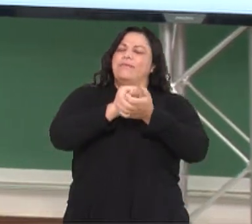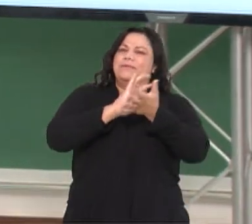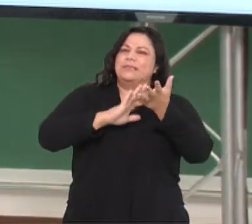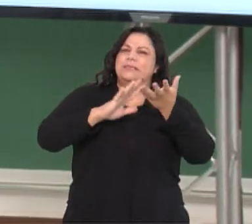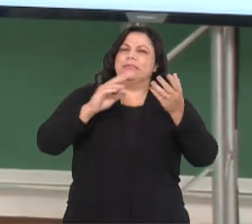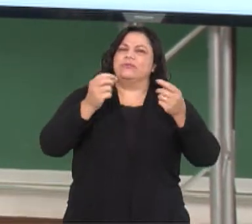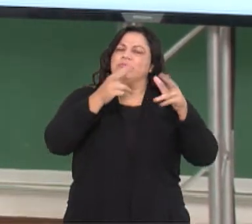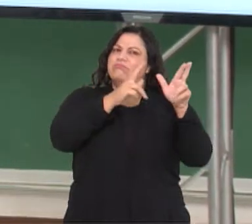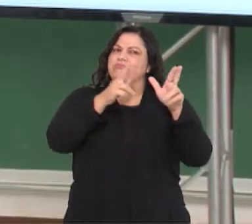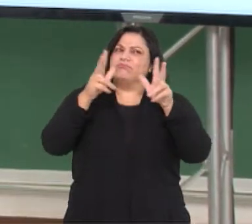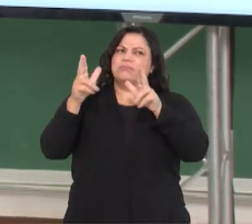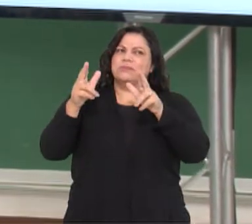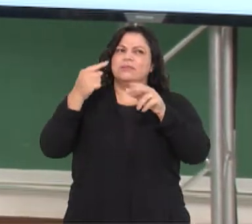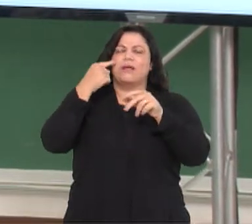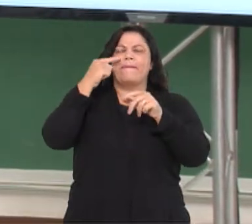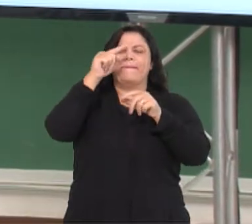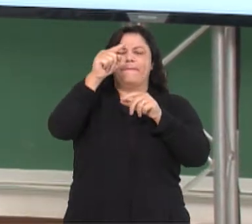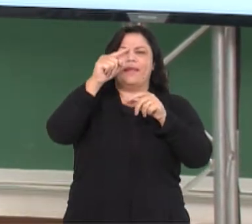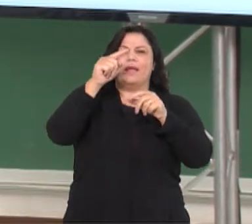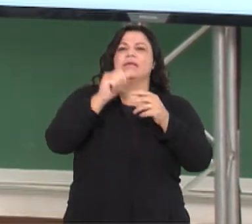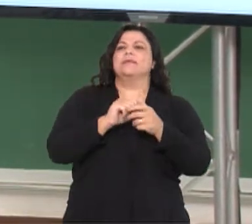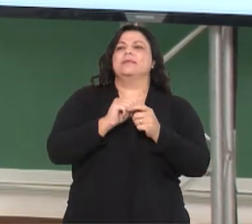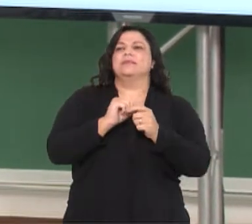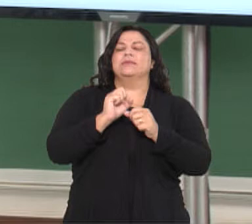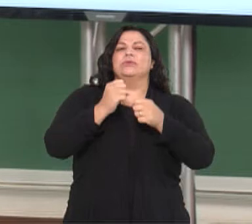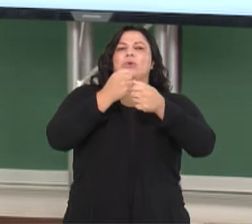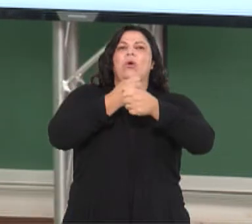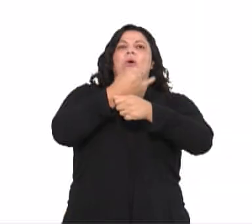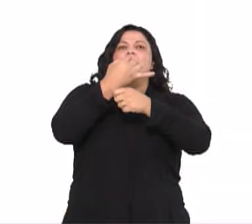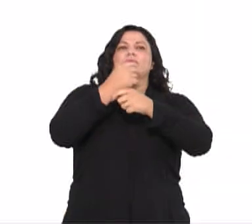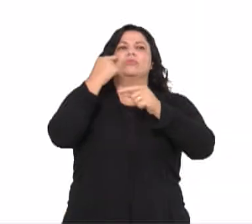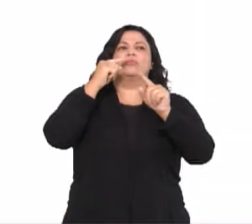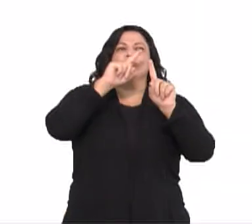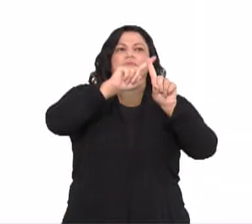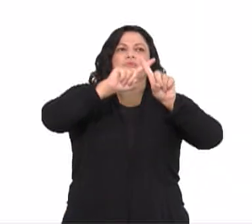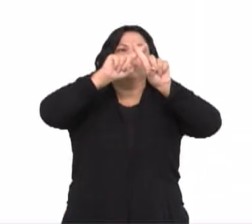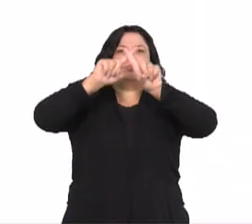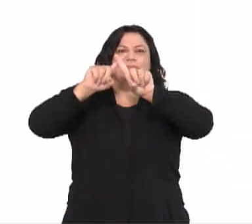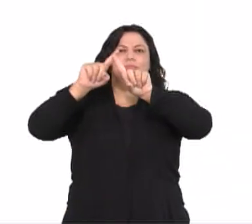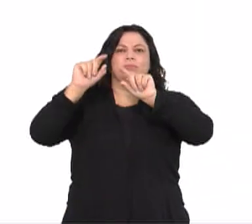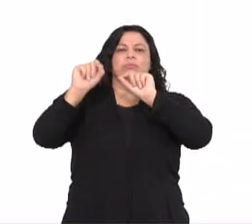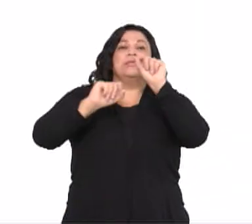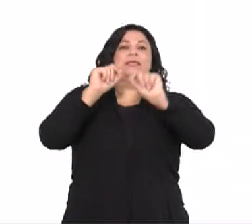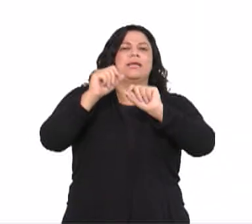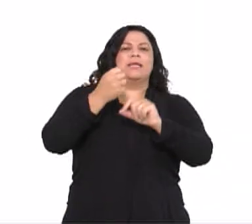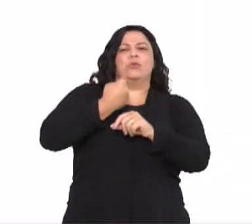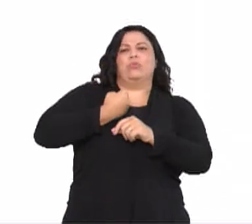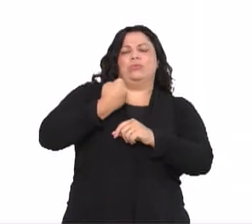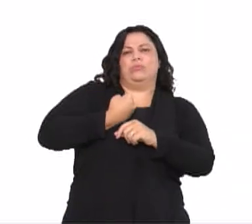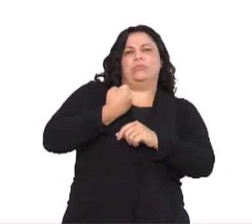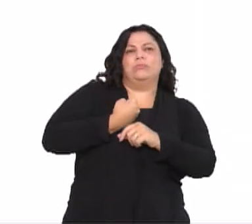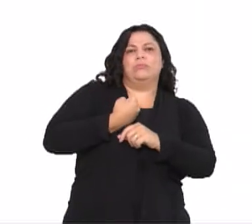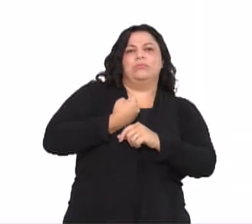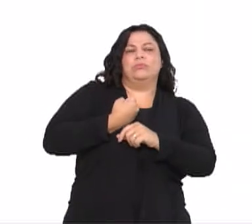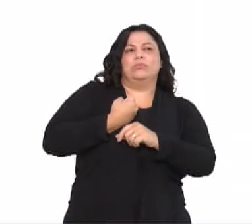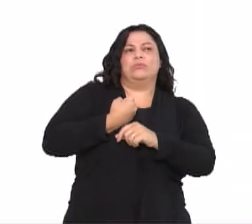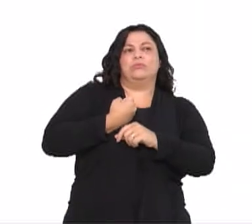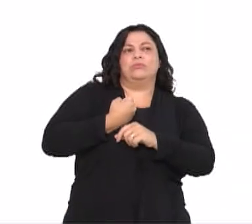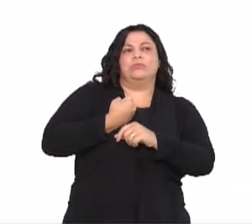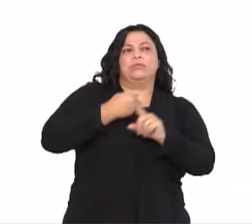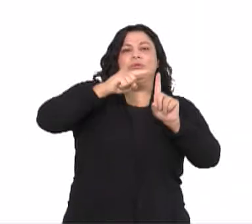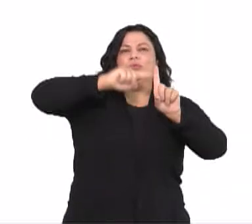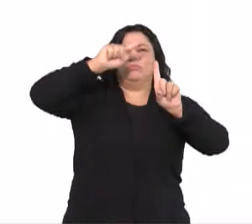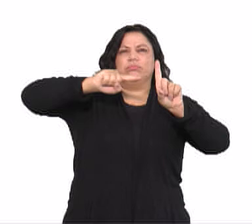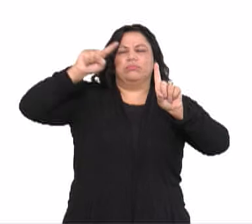expoente. Pegue esses coeficientes e subtraia. Aqui, os coeficientes da variável,